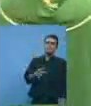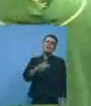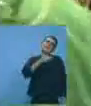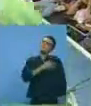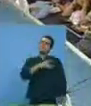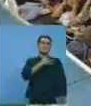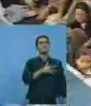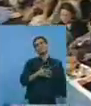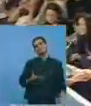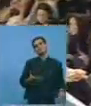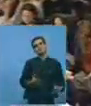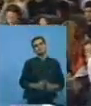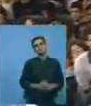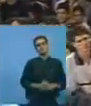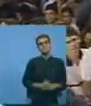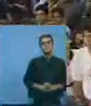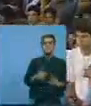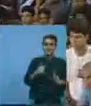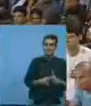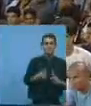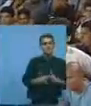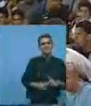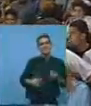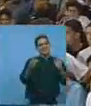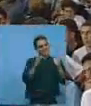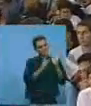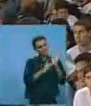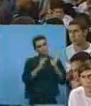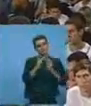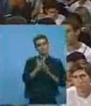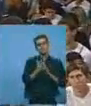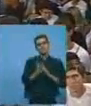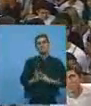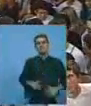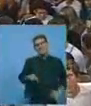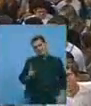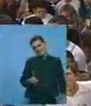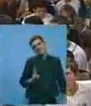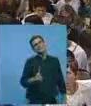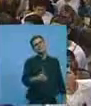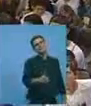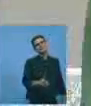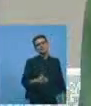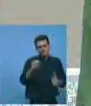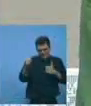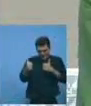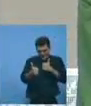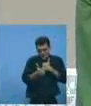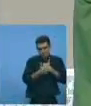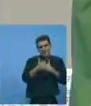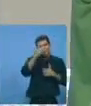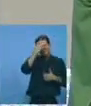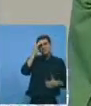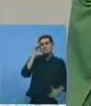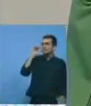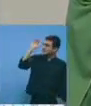Que o Senhor está sempre pronto a nos atender, que o Senhor está perto daqueles que o invocam, que o Senhor